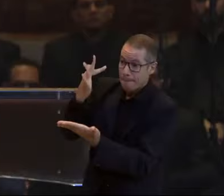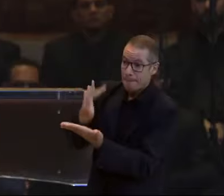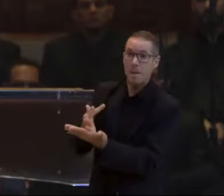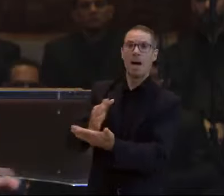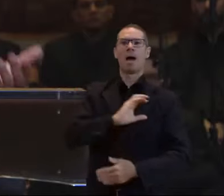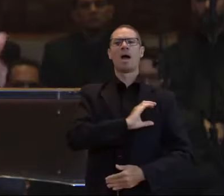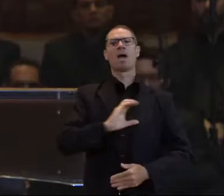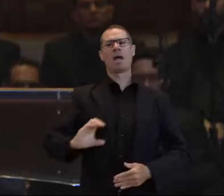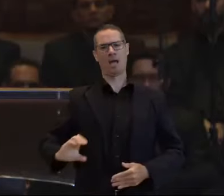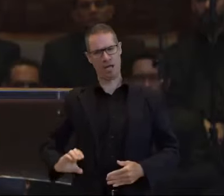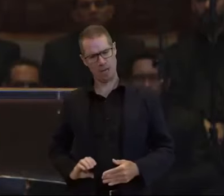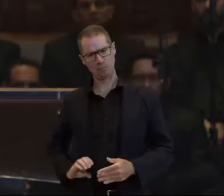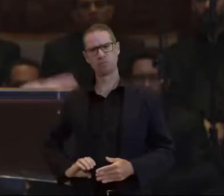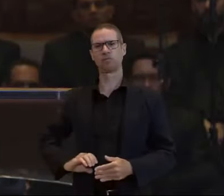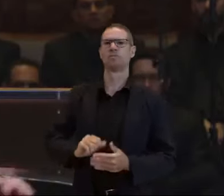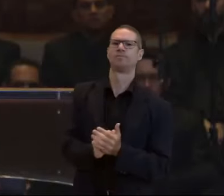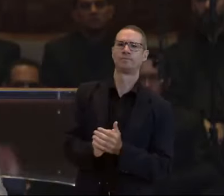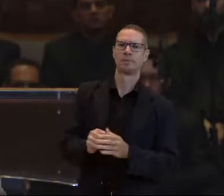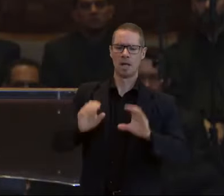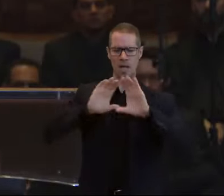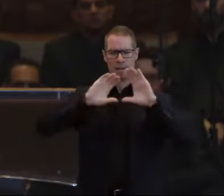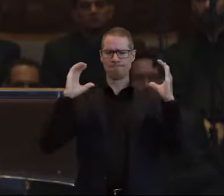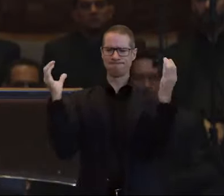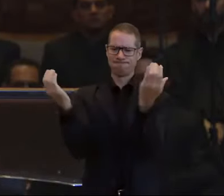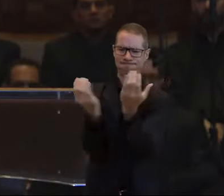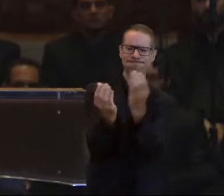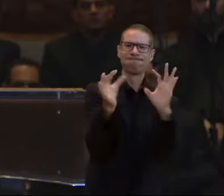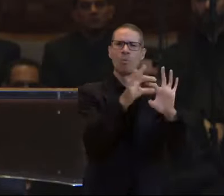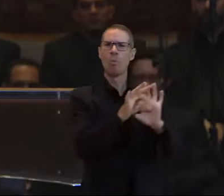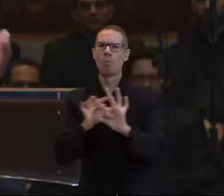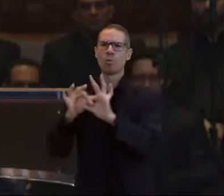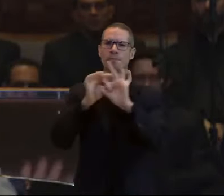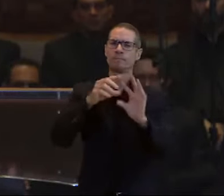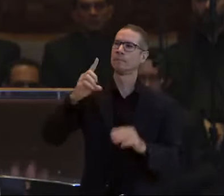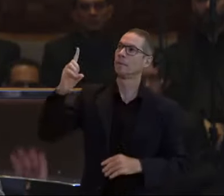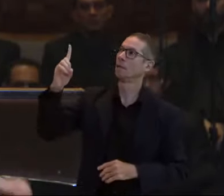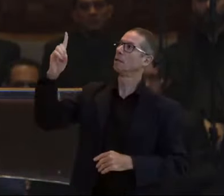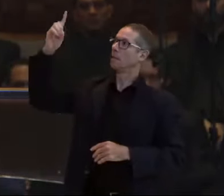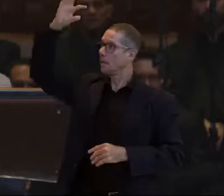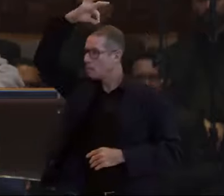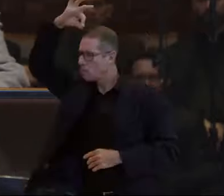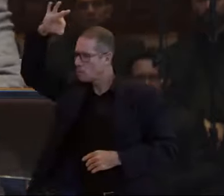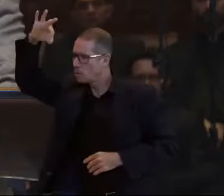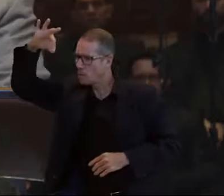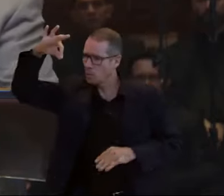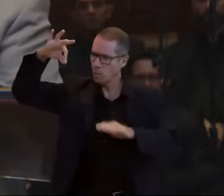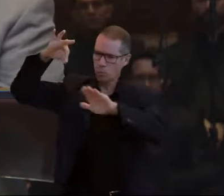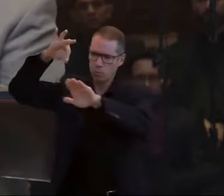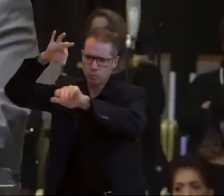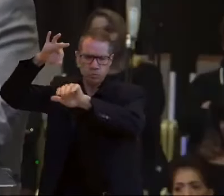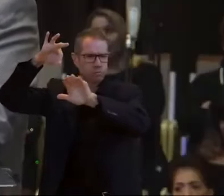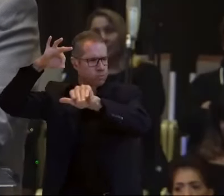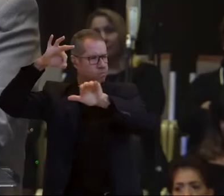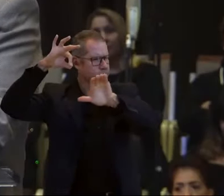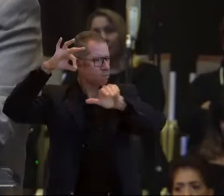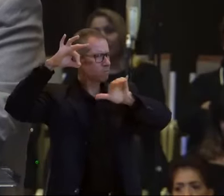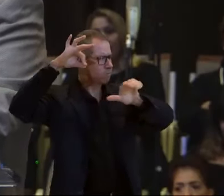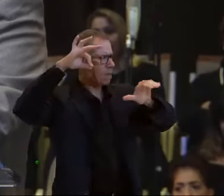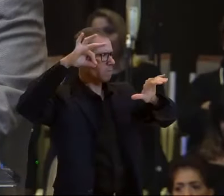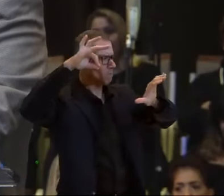Cristo, adentram a congregação dos que foram chamados pelo Espírito Santo e receberam